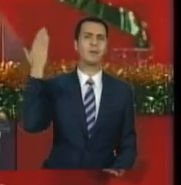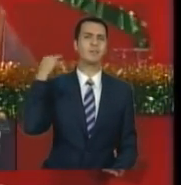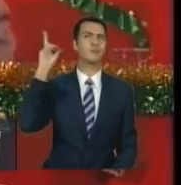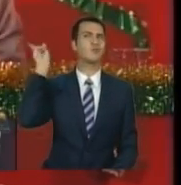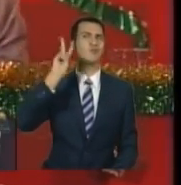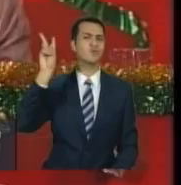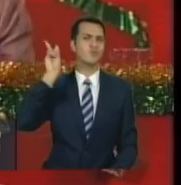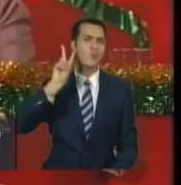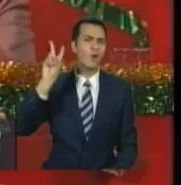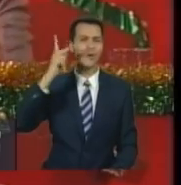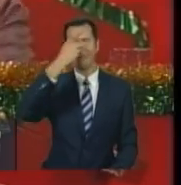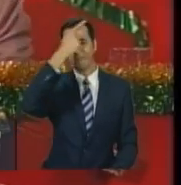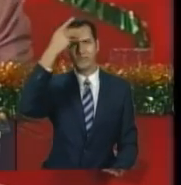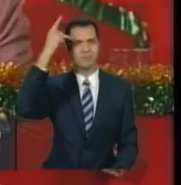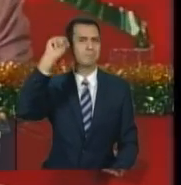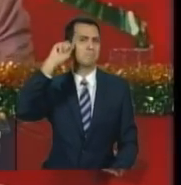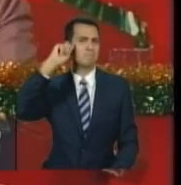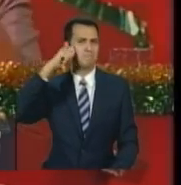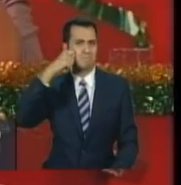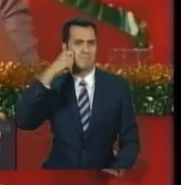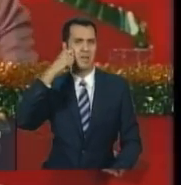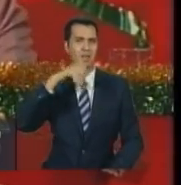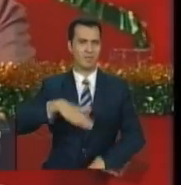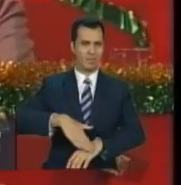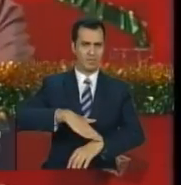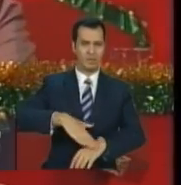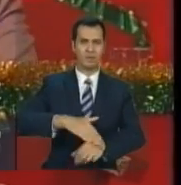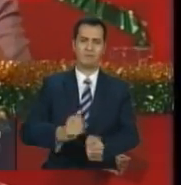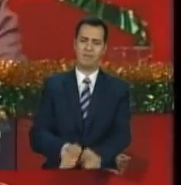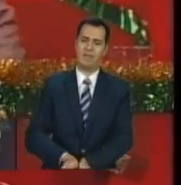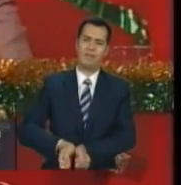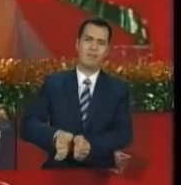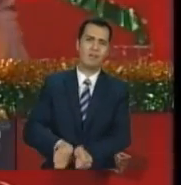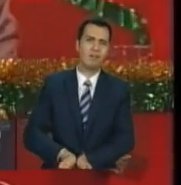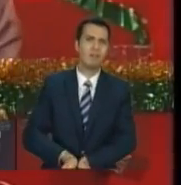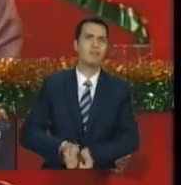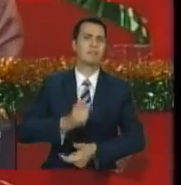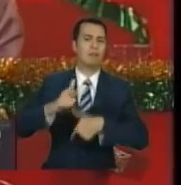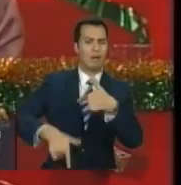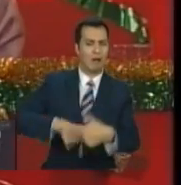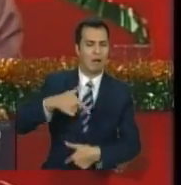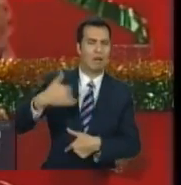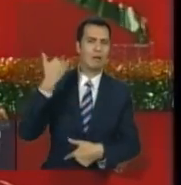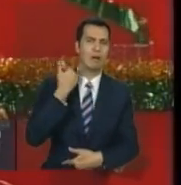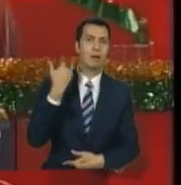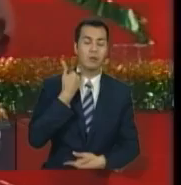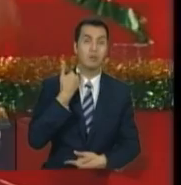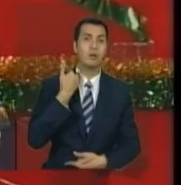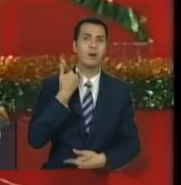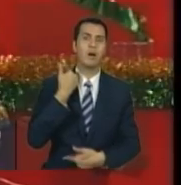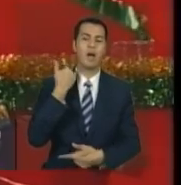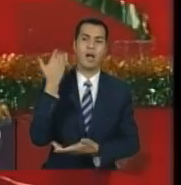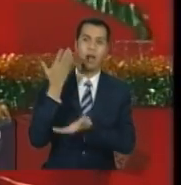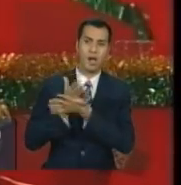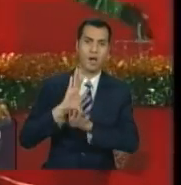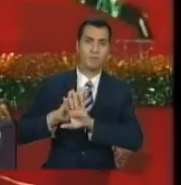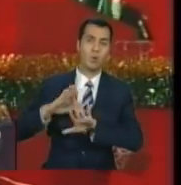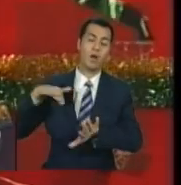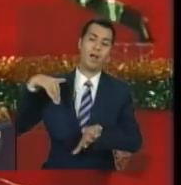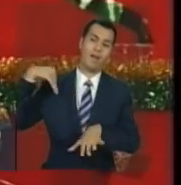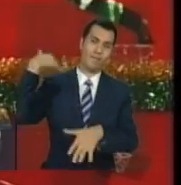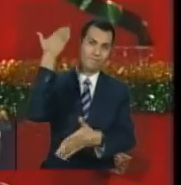uma visão que esse país era feito para poucas pessoas. Isso vem desde a